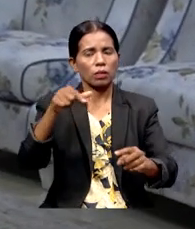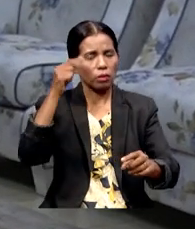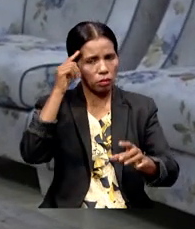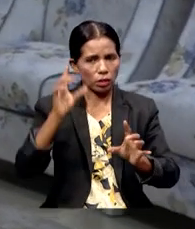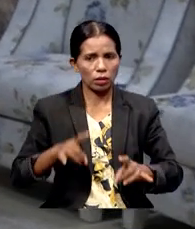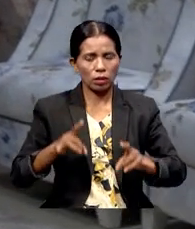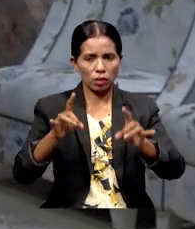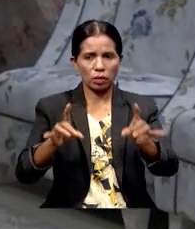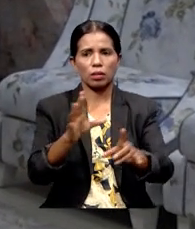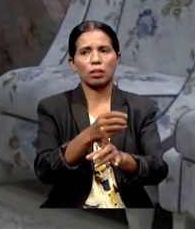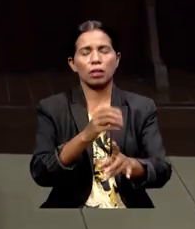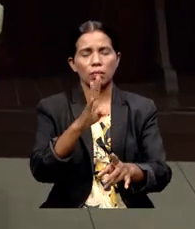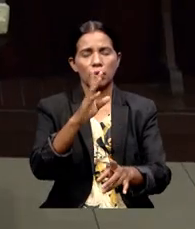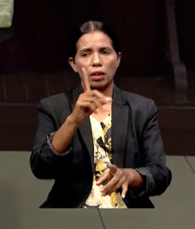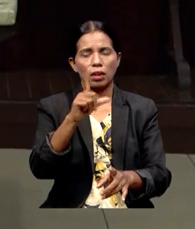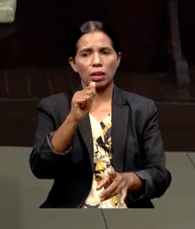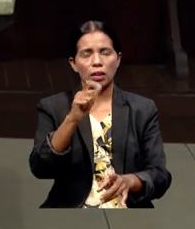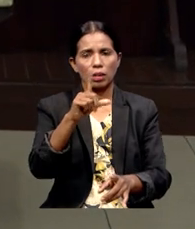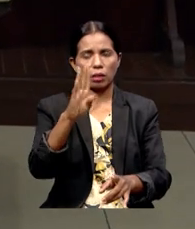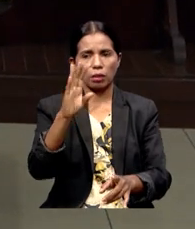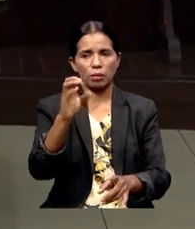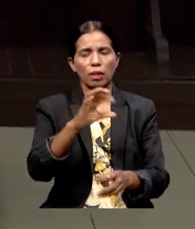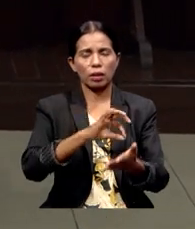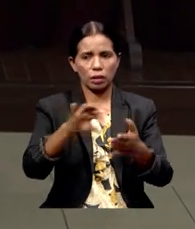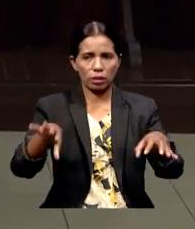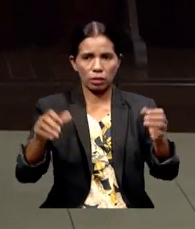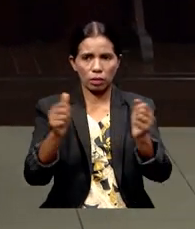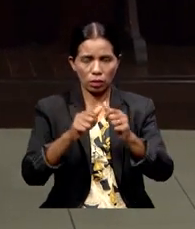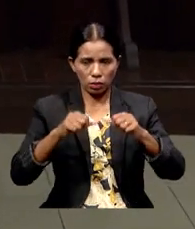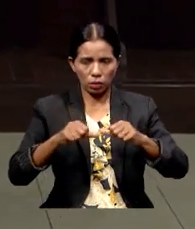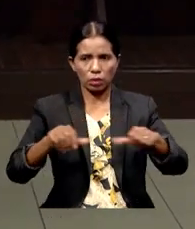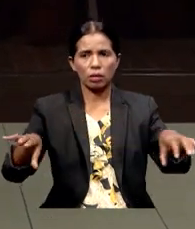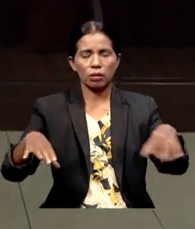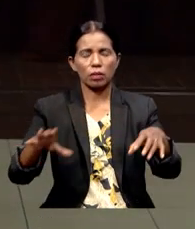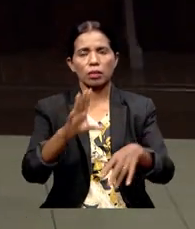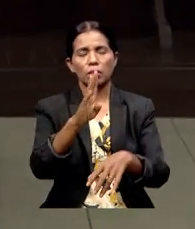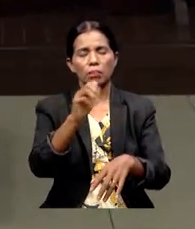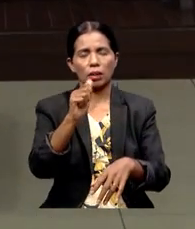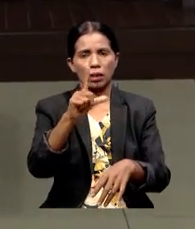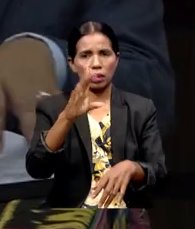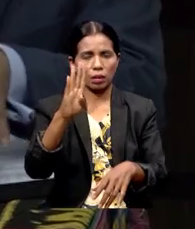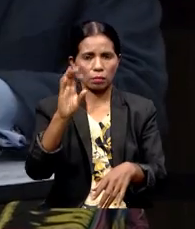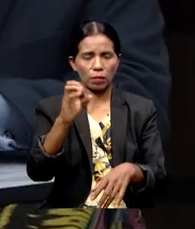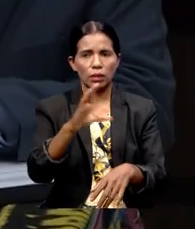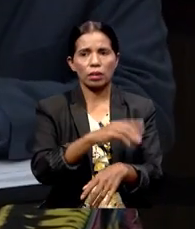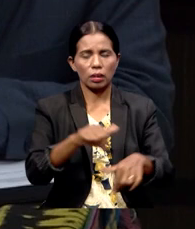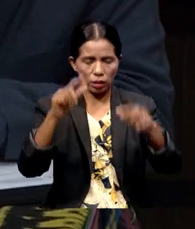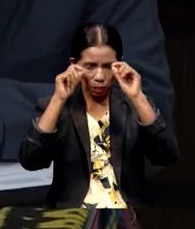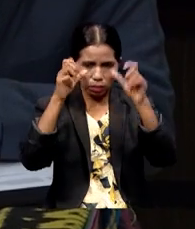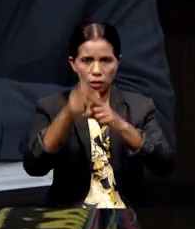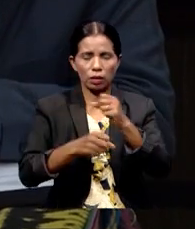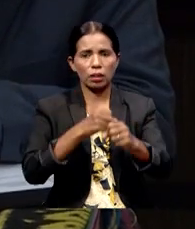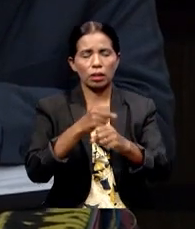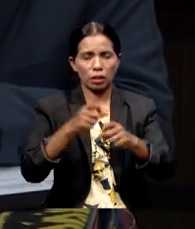australiano. No fundador Balibo Trust, terça semana, né, assina acordo continuação do serviço Balibo Trust House e a Timor-Leste batina São Reçan